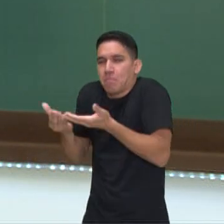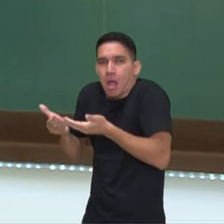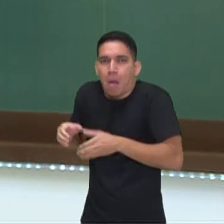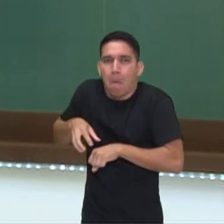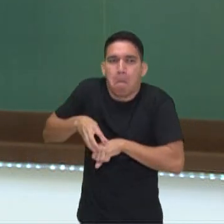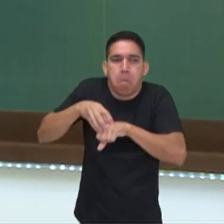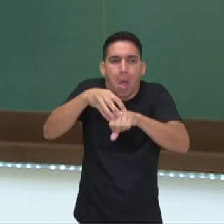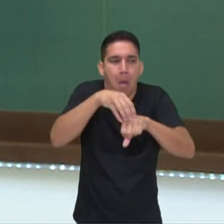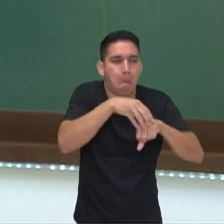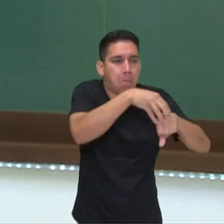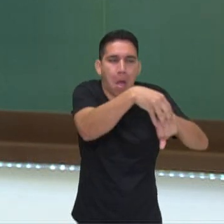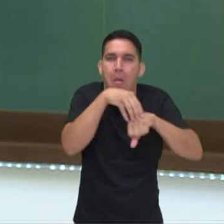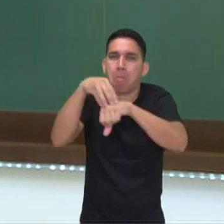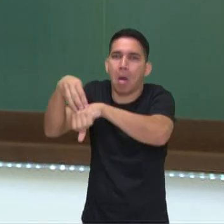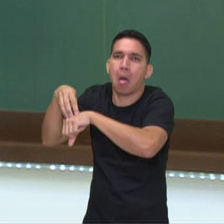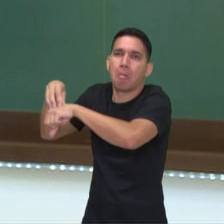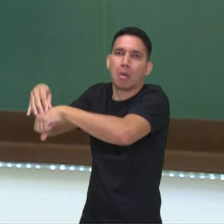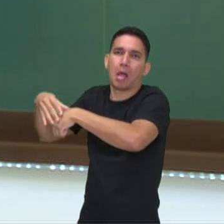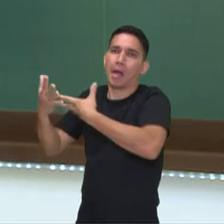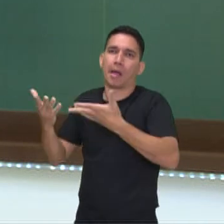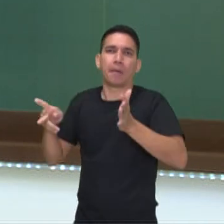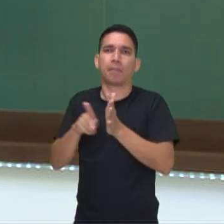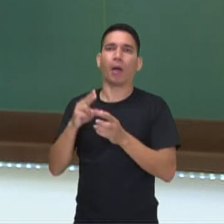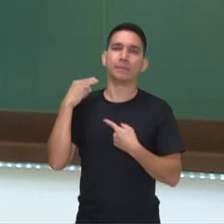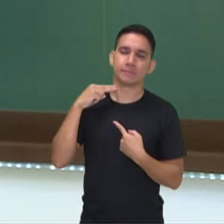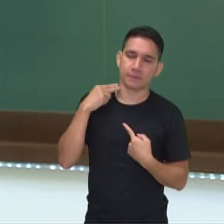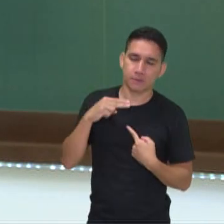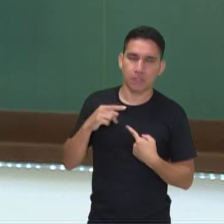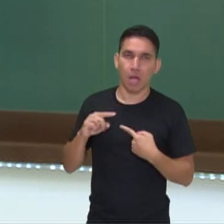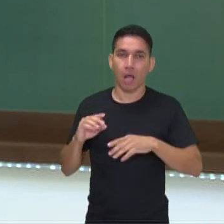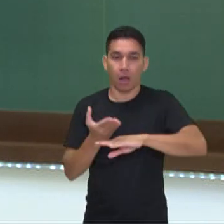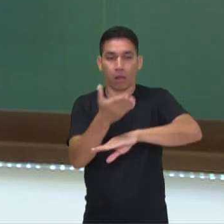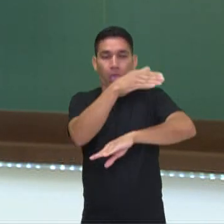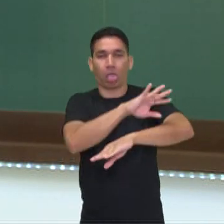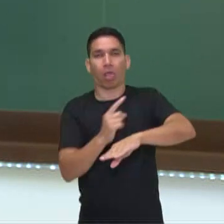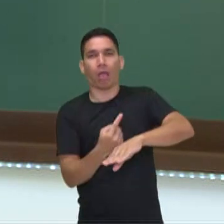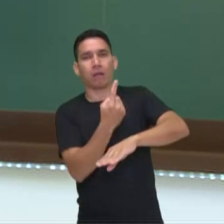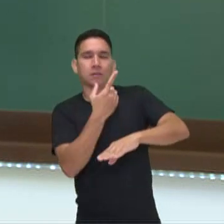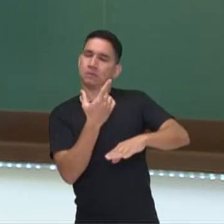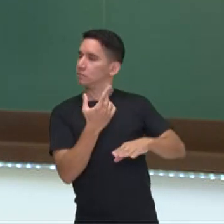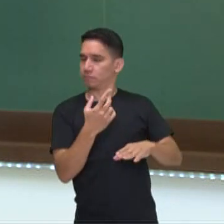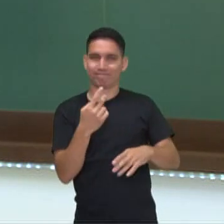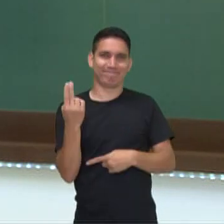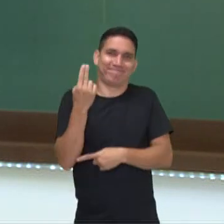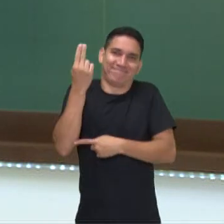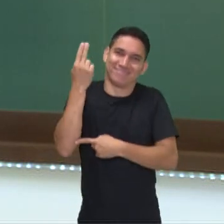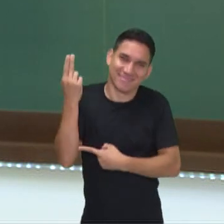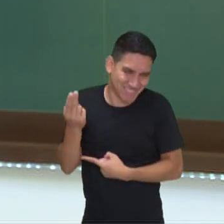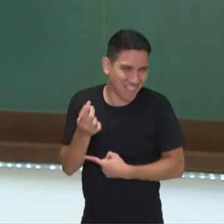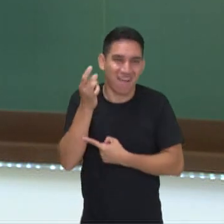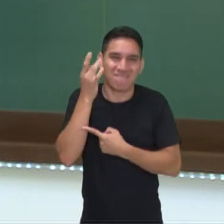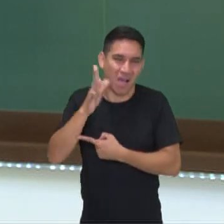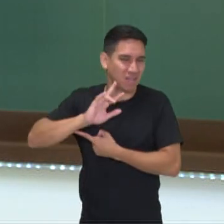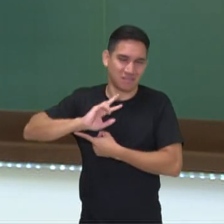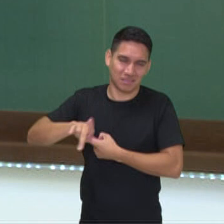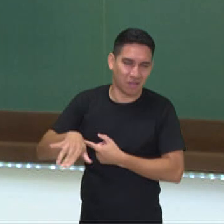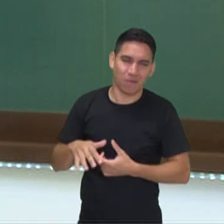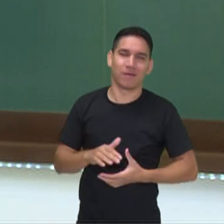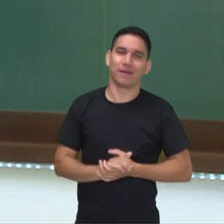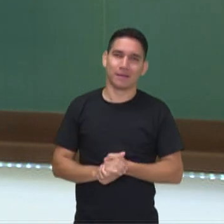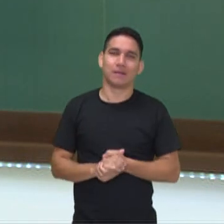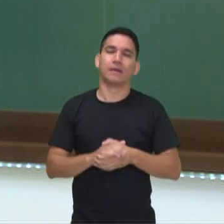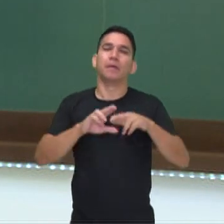imagine, levar lá para os altos das Minas Gerais, levar blocos de mármore, não é tão fácil